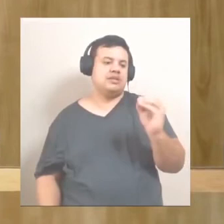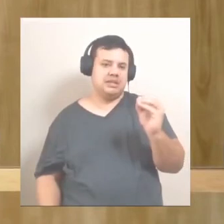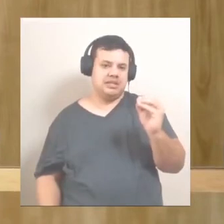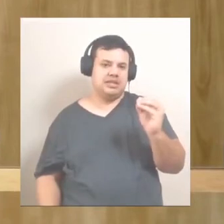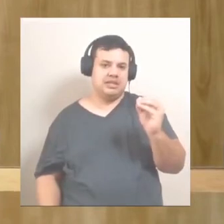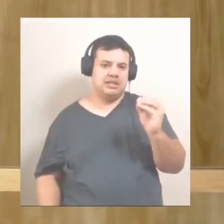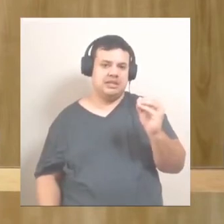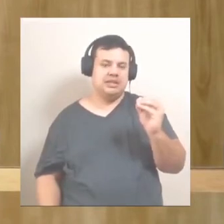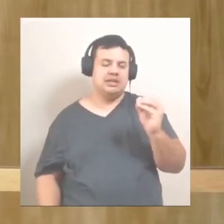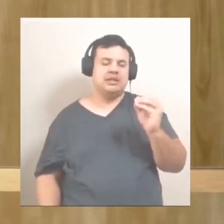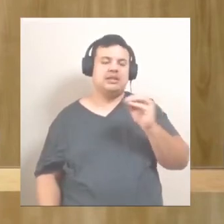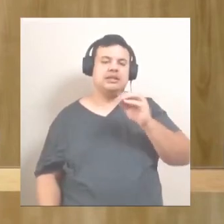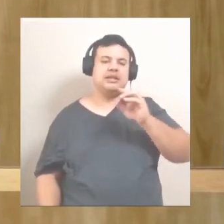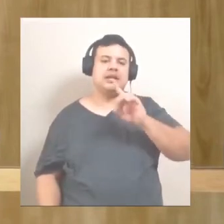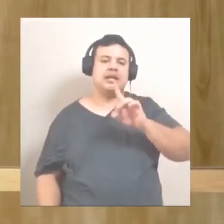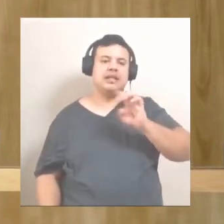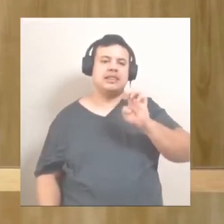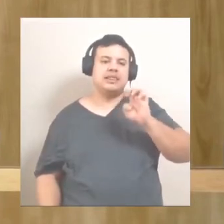Carlos, que